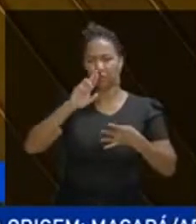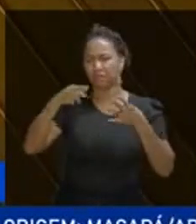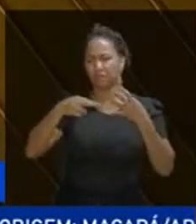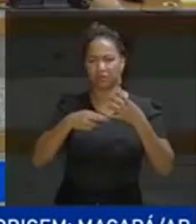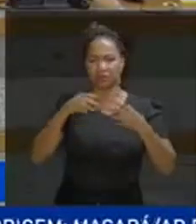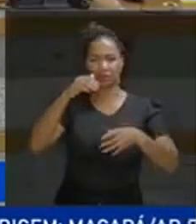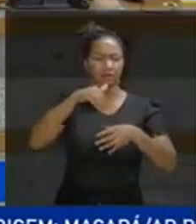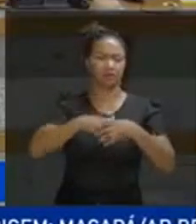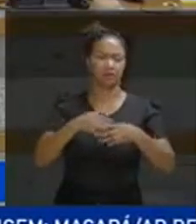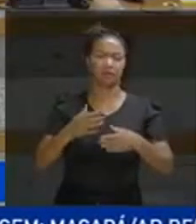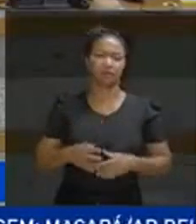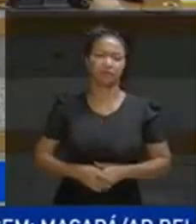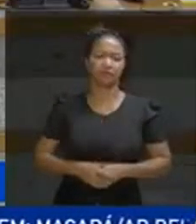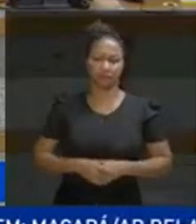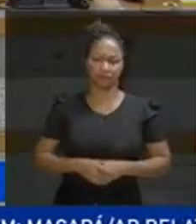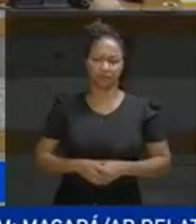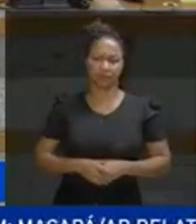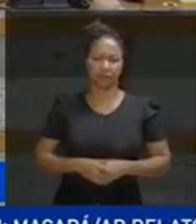como voto.